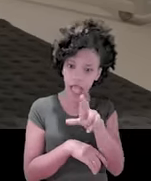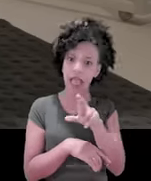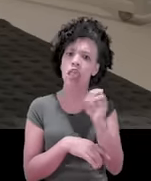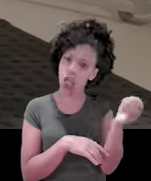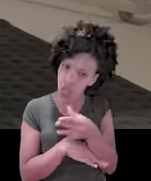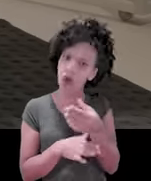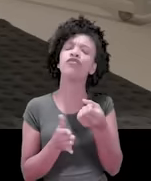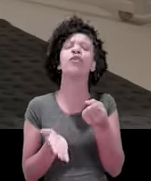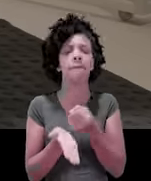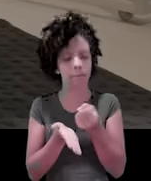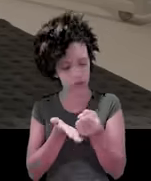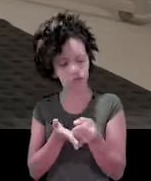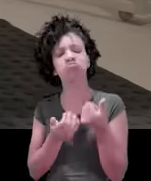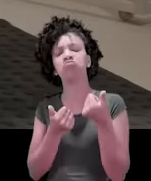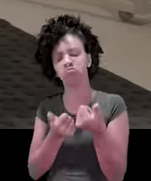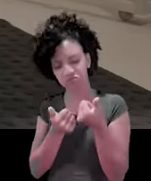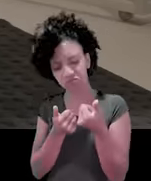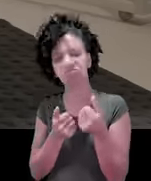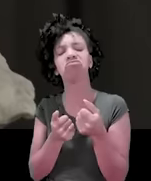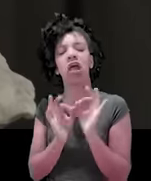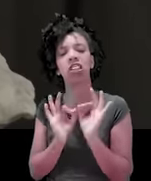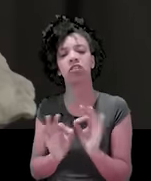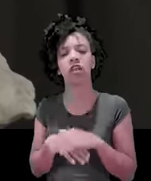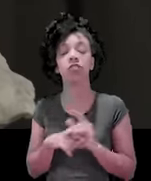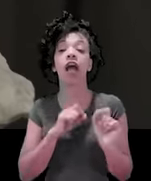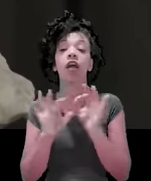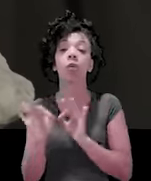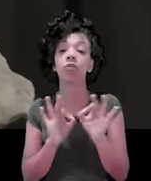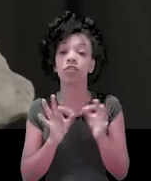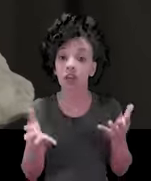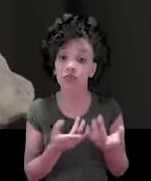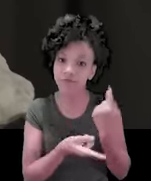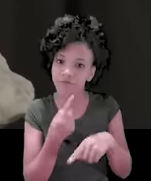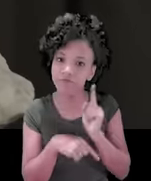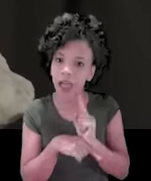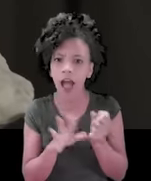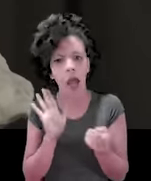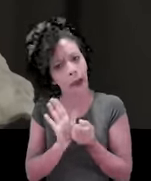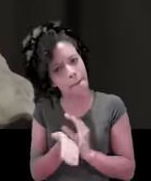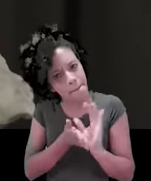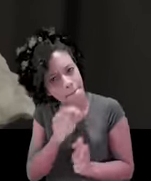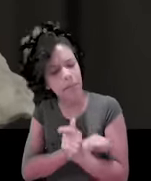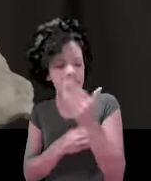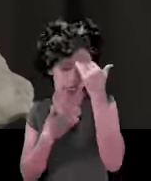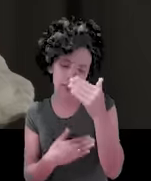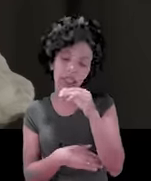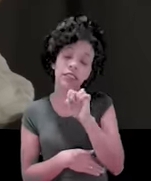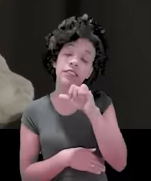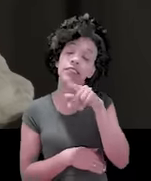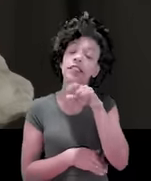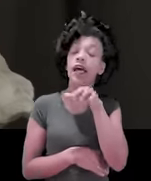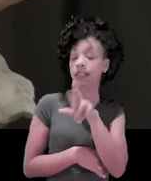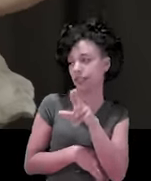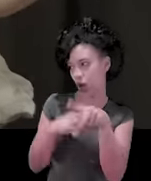com a gente senhoras e senhores deu certo quem faz esse projeto funcionar é Patrocínio que agradecer em Sai daí vou te dar um